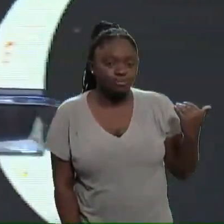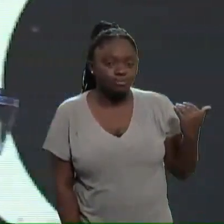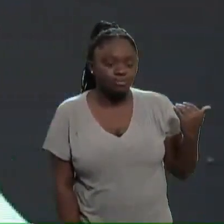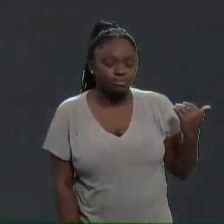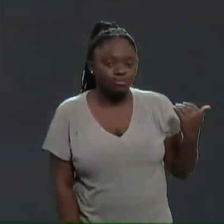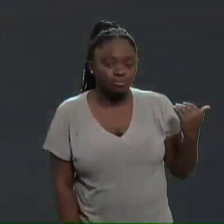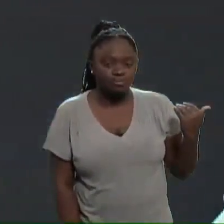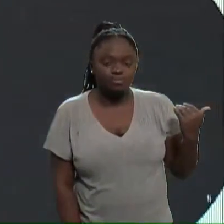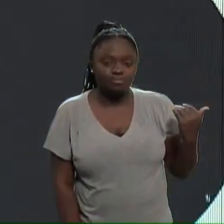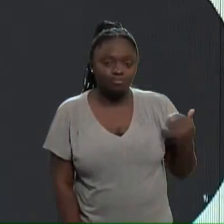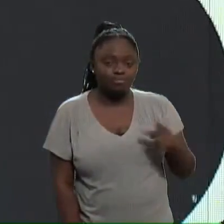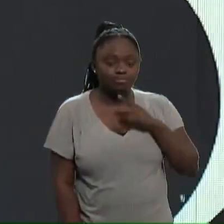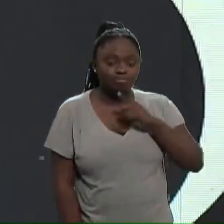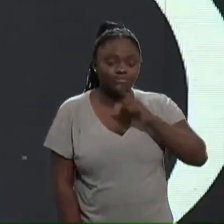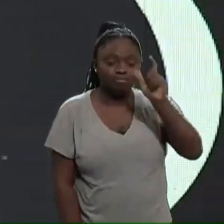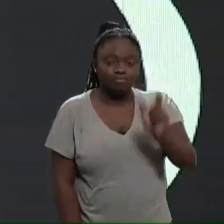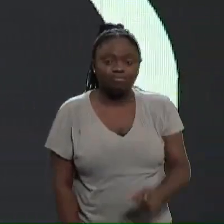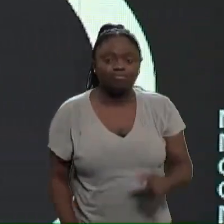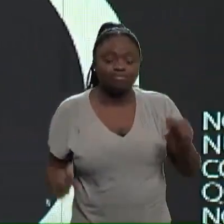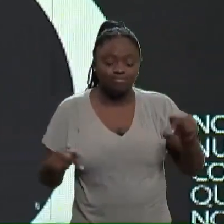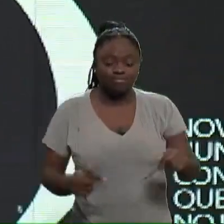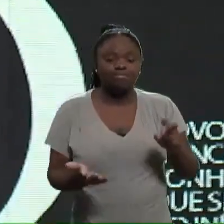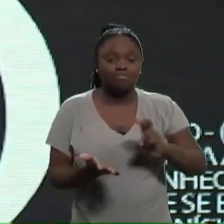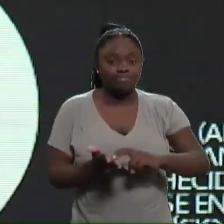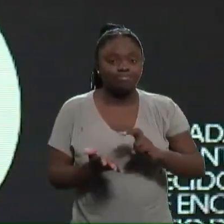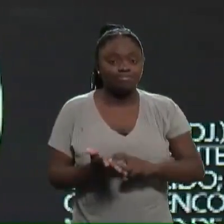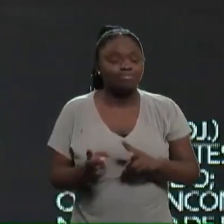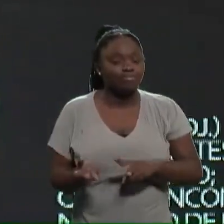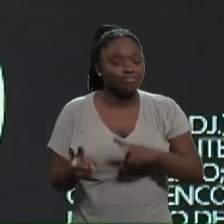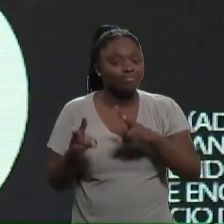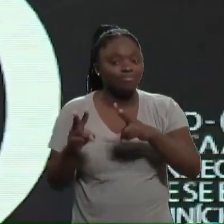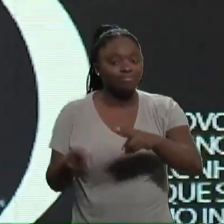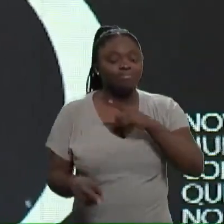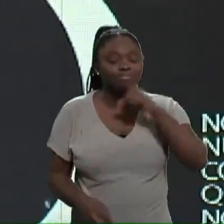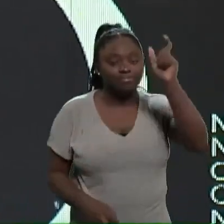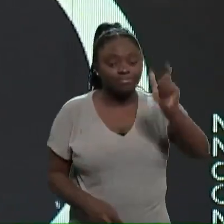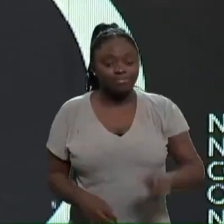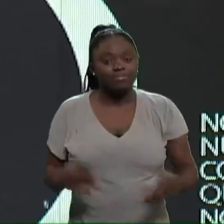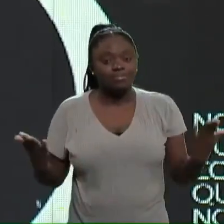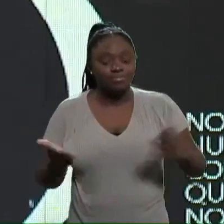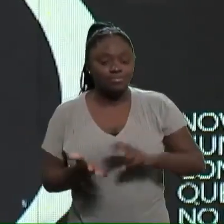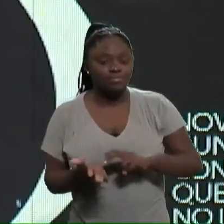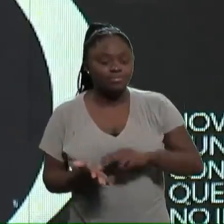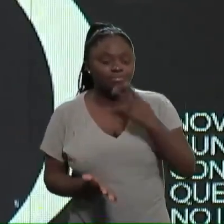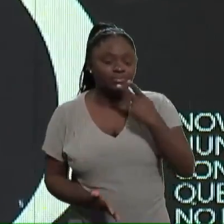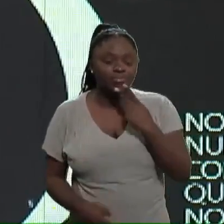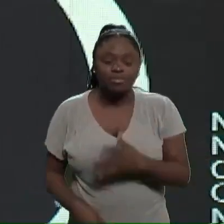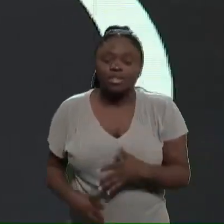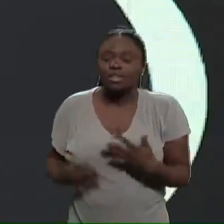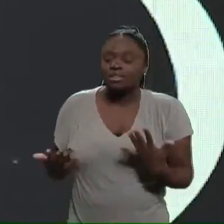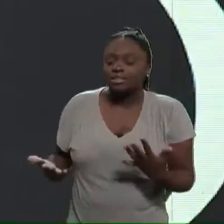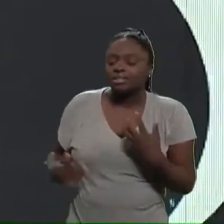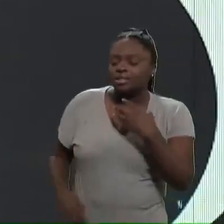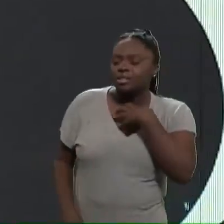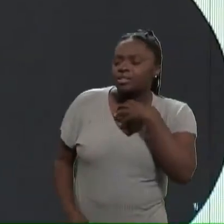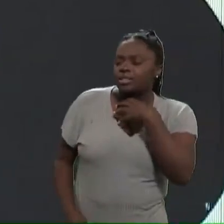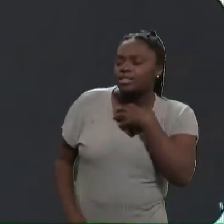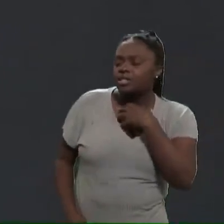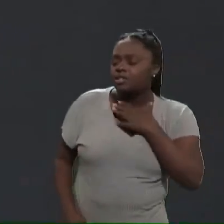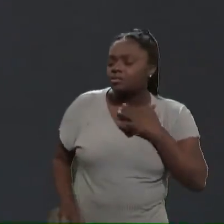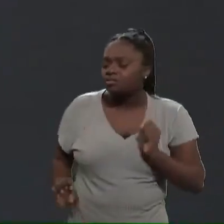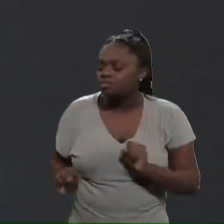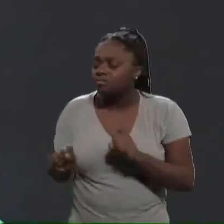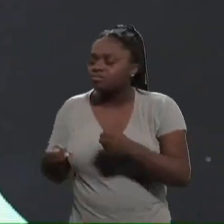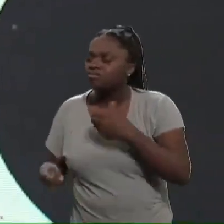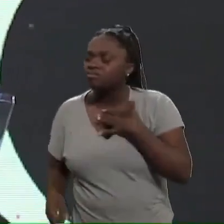Tem gente aqui nessa manhã nesse estado. Tem gente aqui nessa manhã que fala: Lola, eu estou sentindo que eu estou empenhando a minha